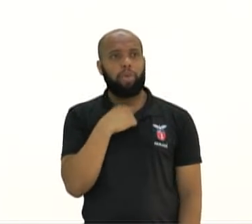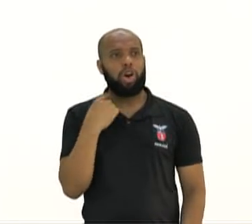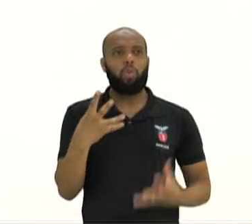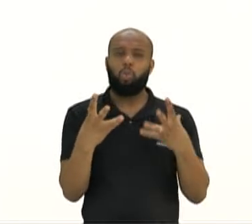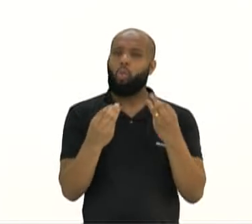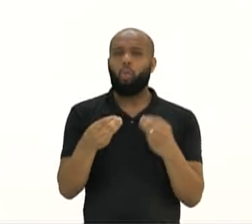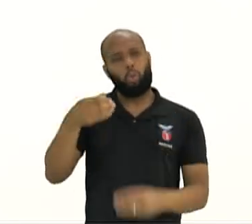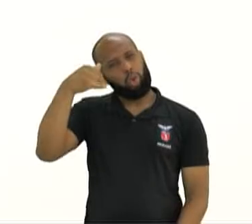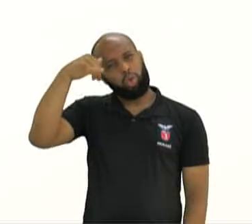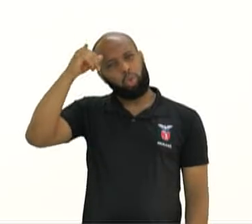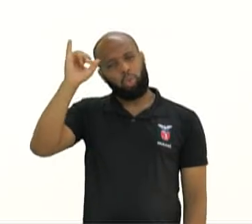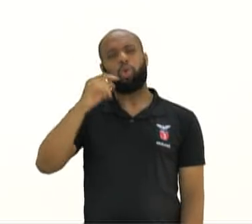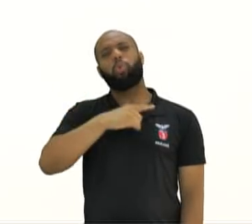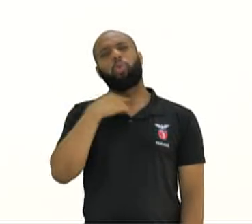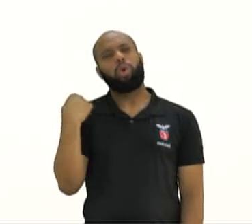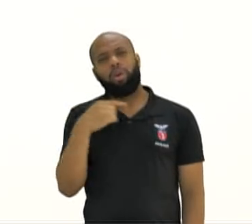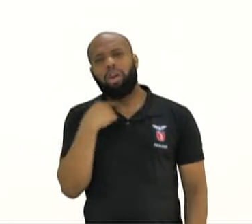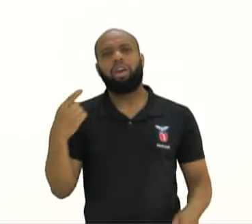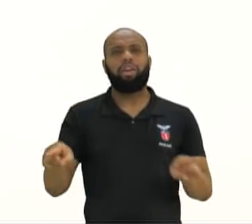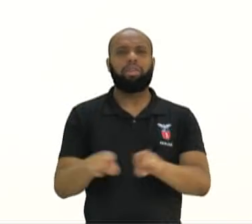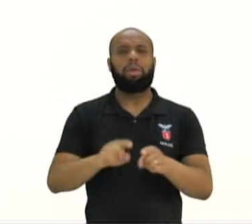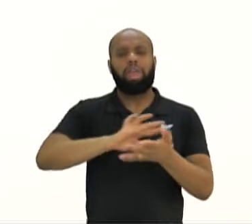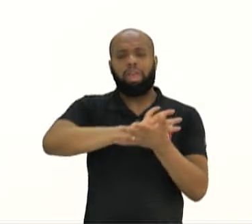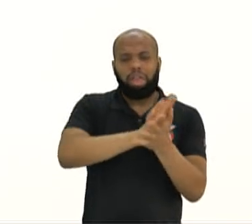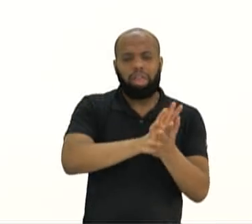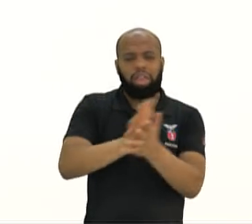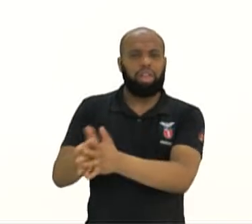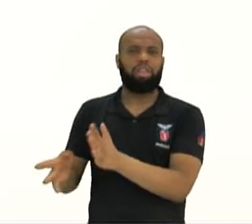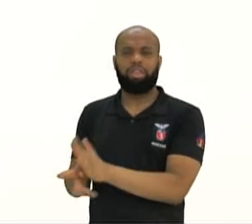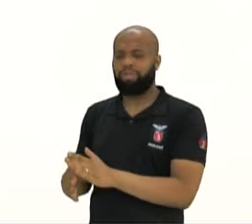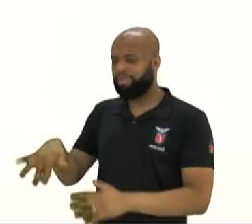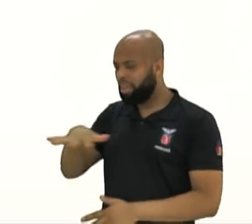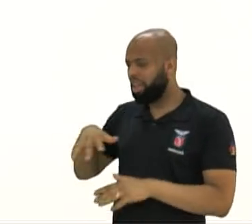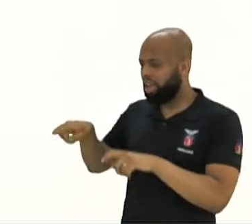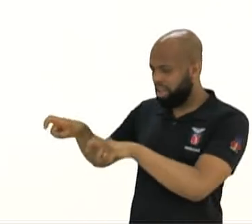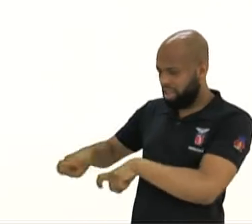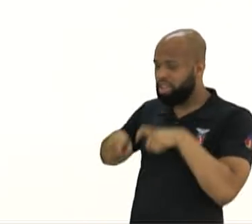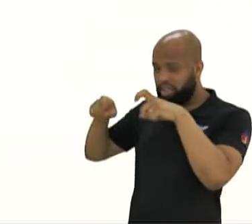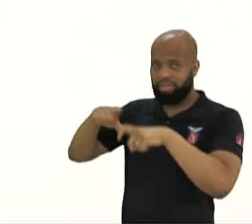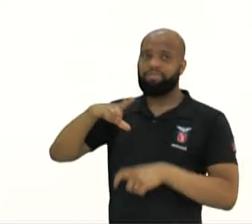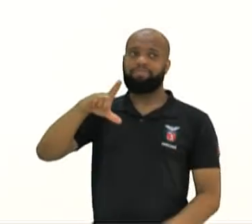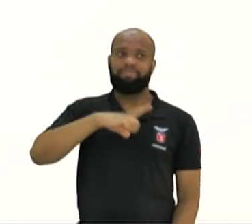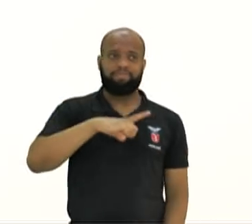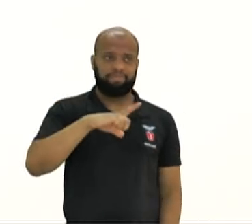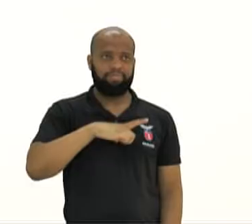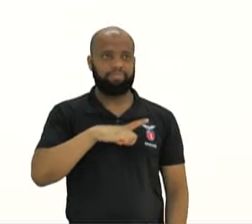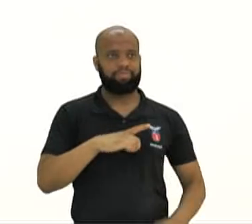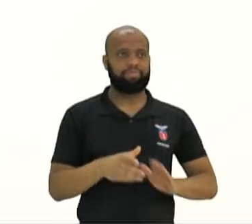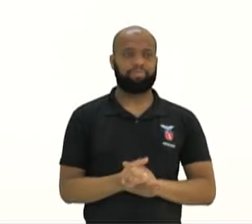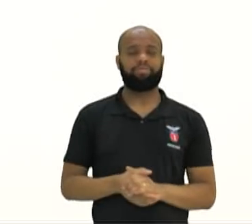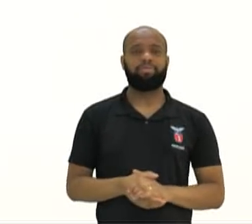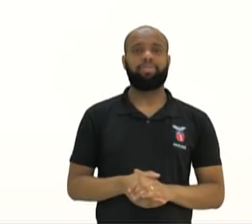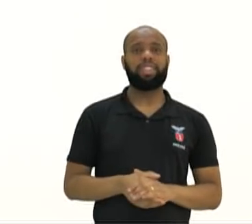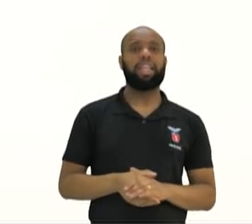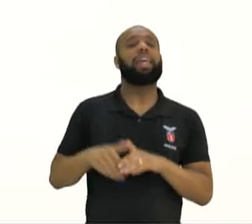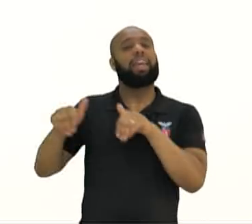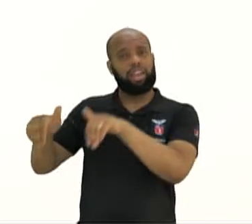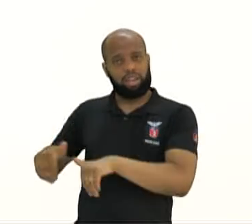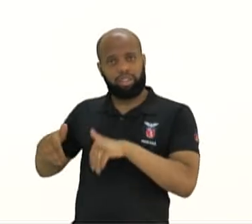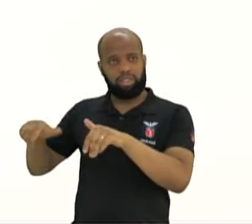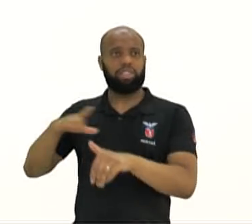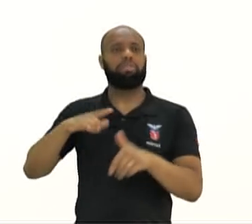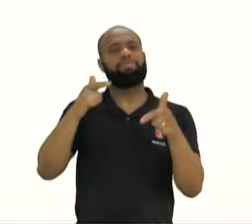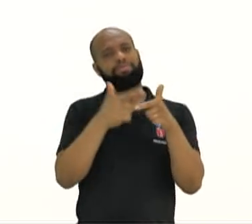destruindo também áreas agrícolas nos estados de Nova Gales do Sul, Vitória e na Austrália do Sul. Os maiores produtores